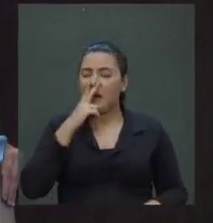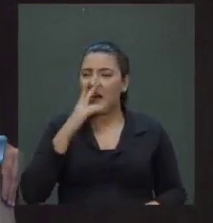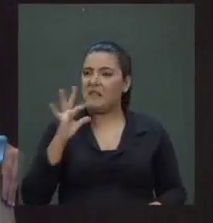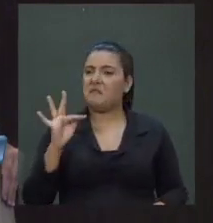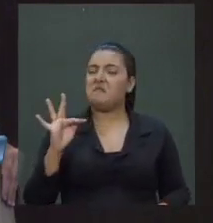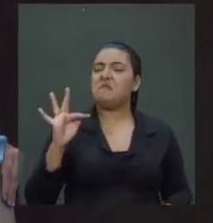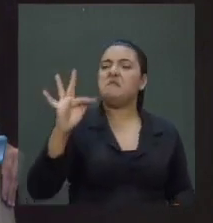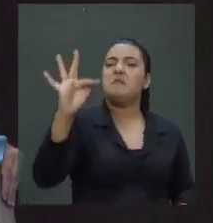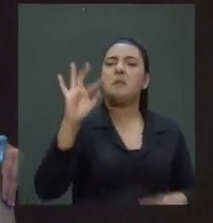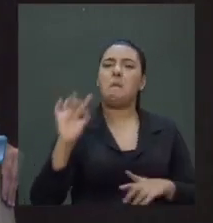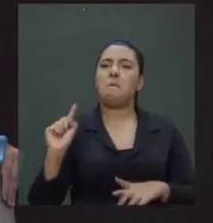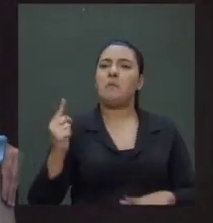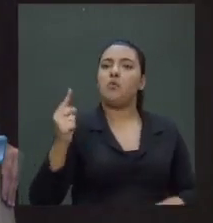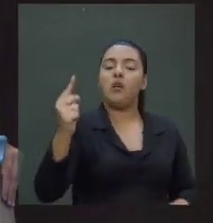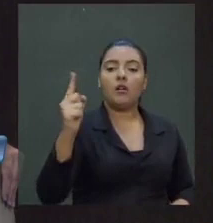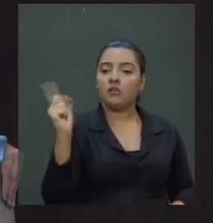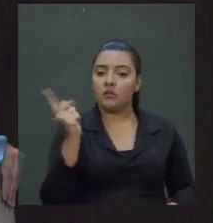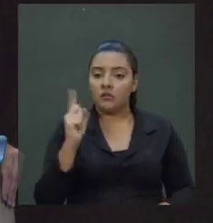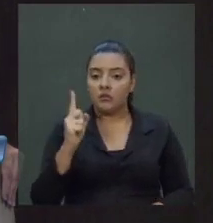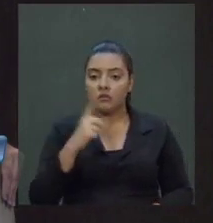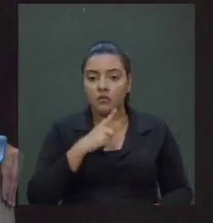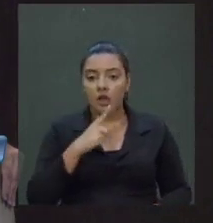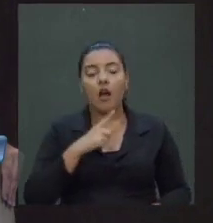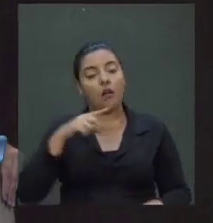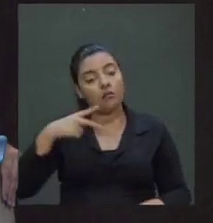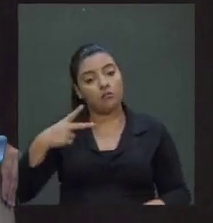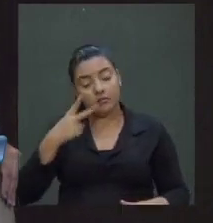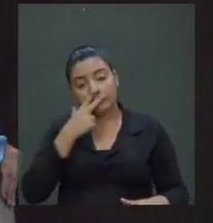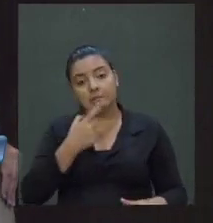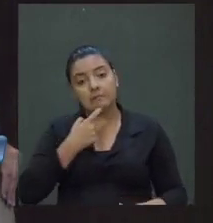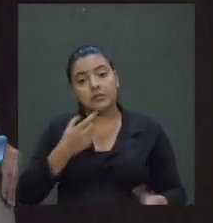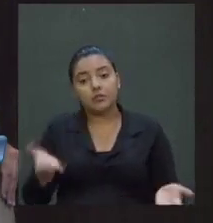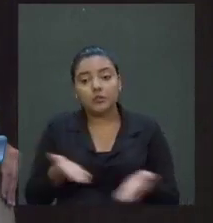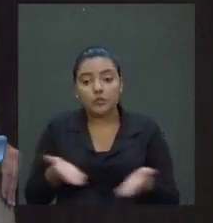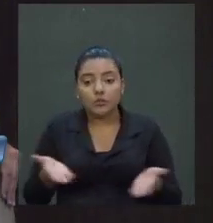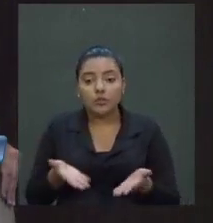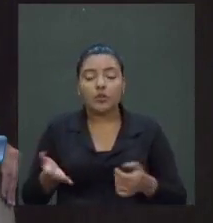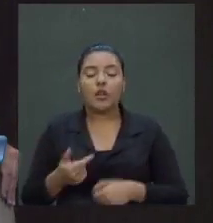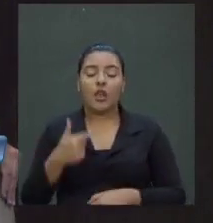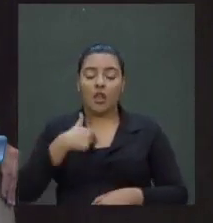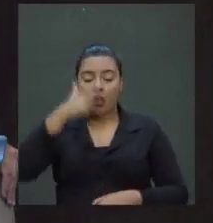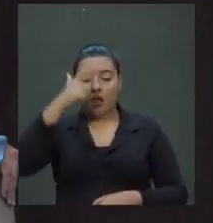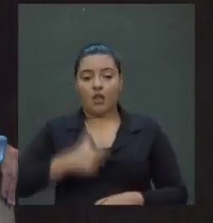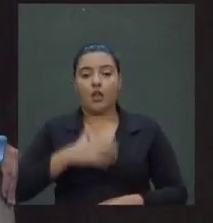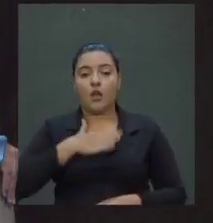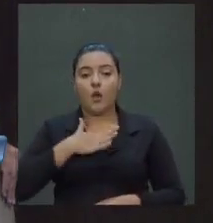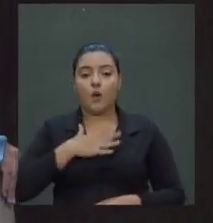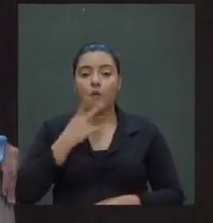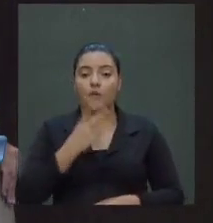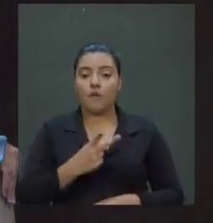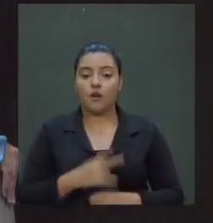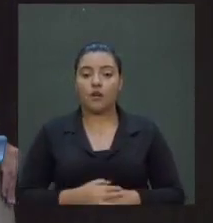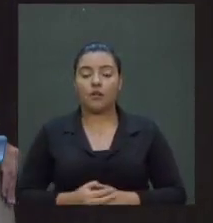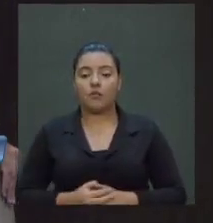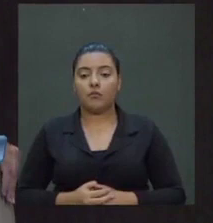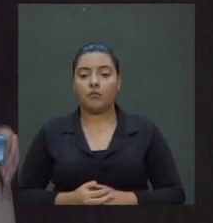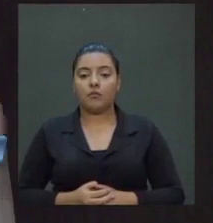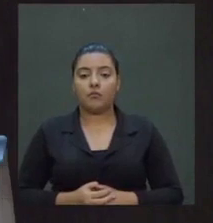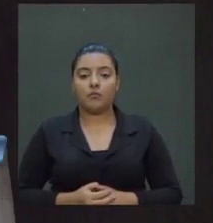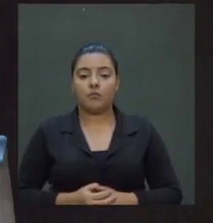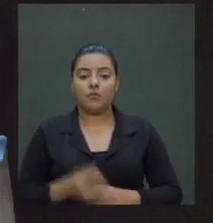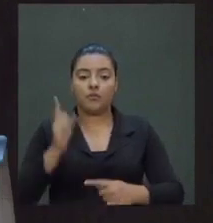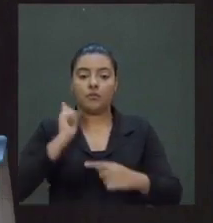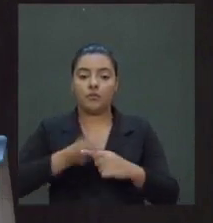distante. O Estado do Ceará, veja, eu falo isso